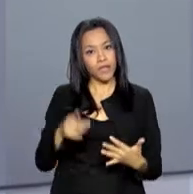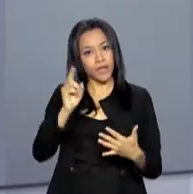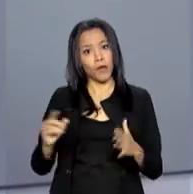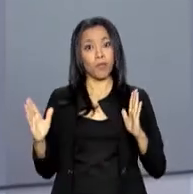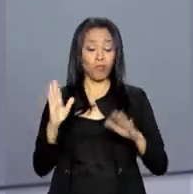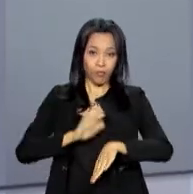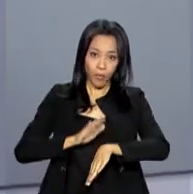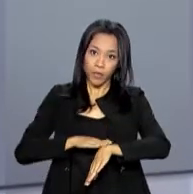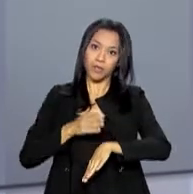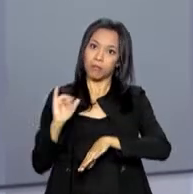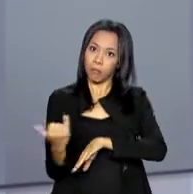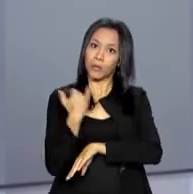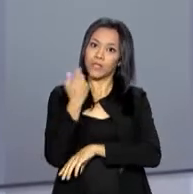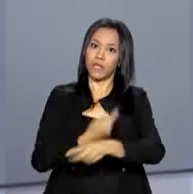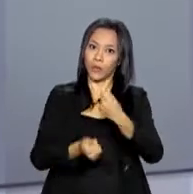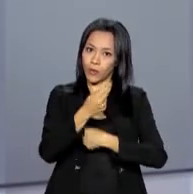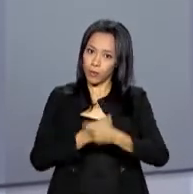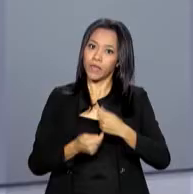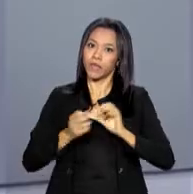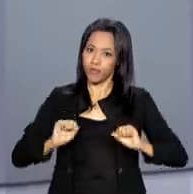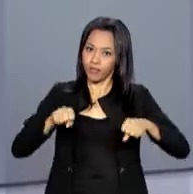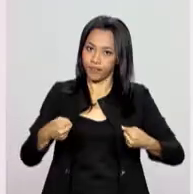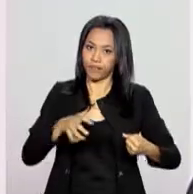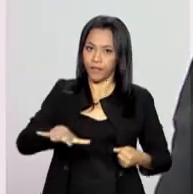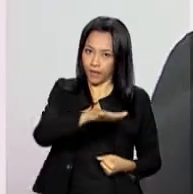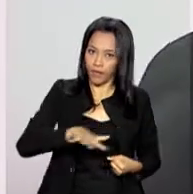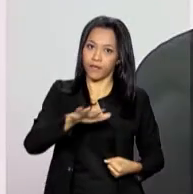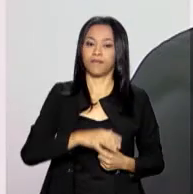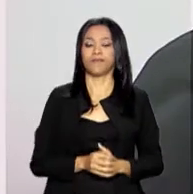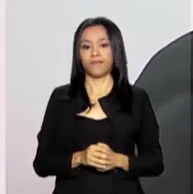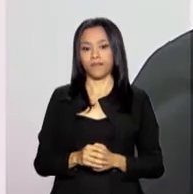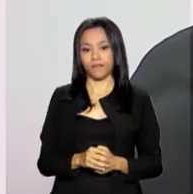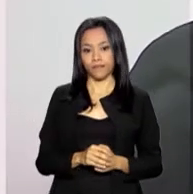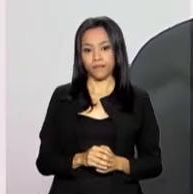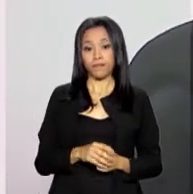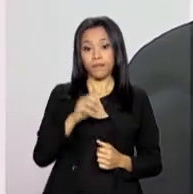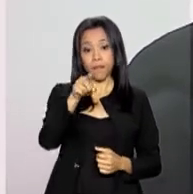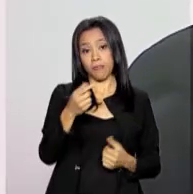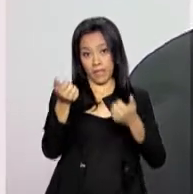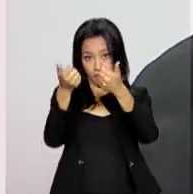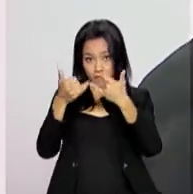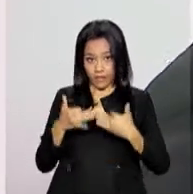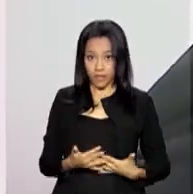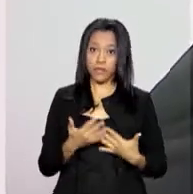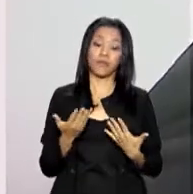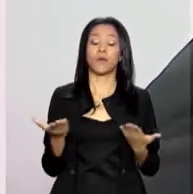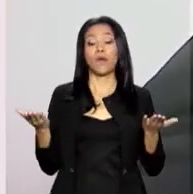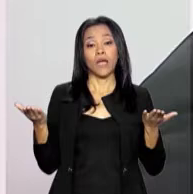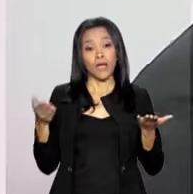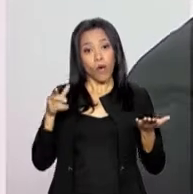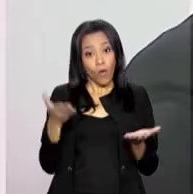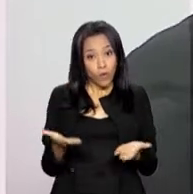e marca a retomada de investimentos no setor este evento do governo do nosso governo hoje